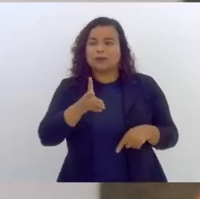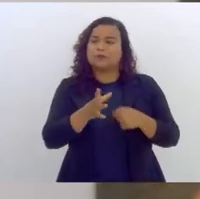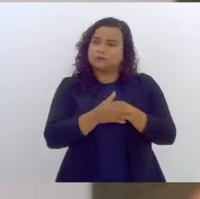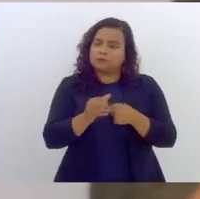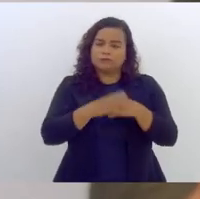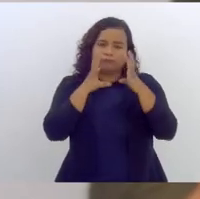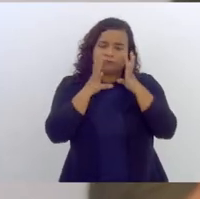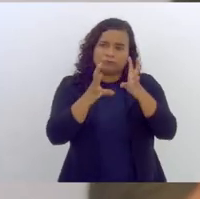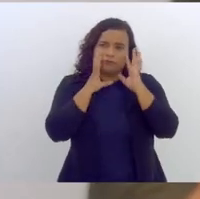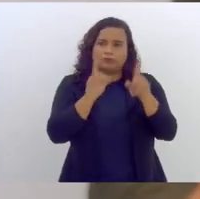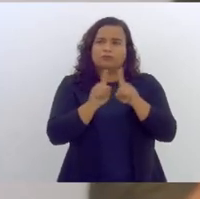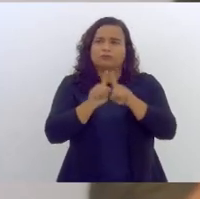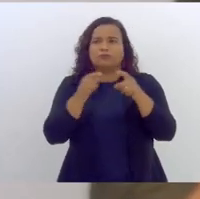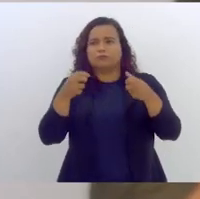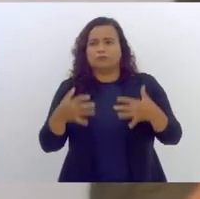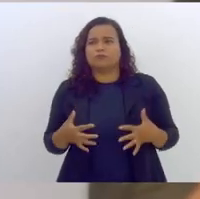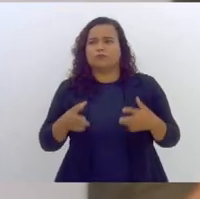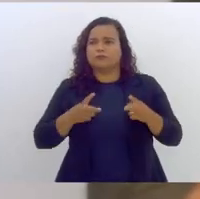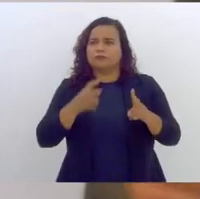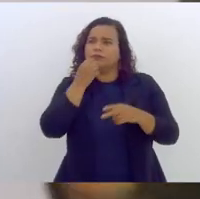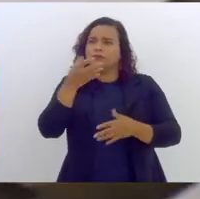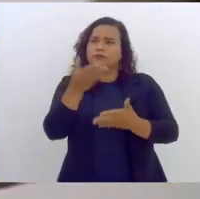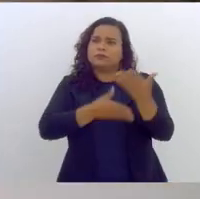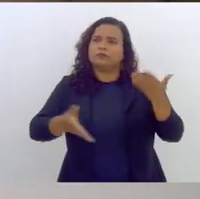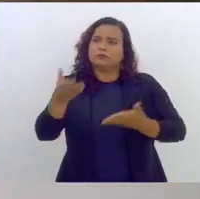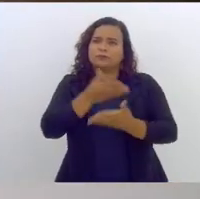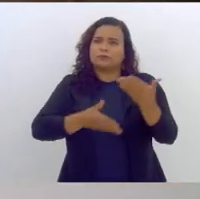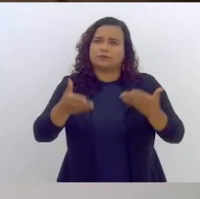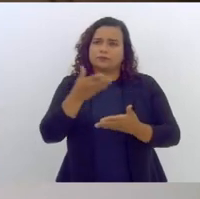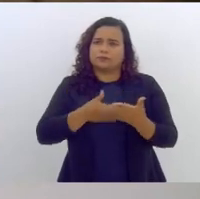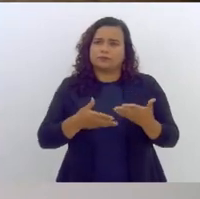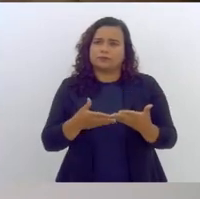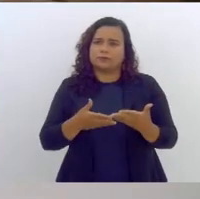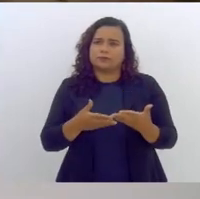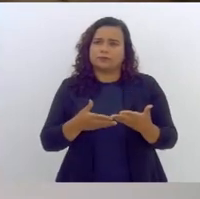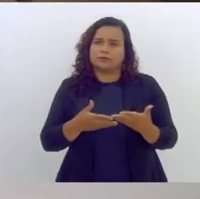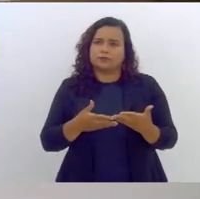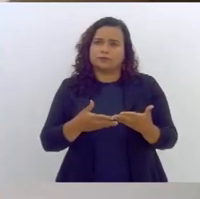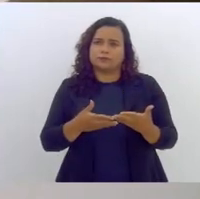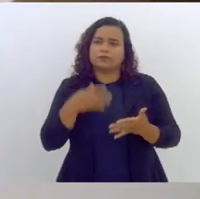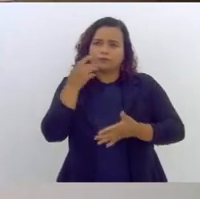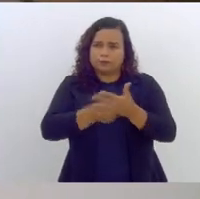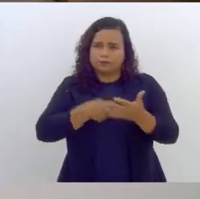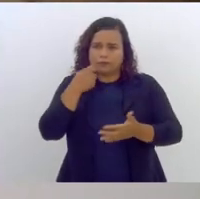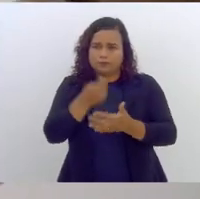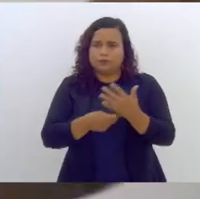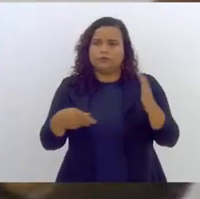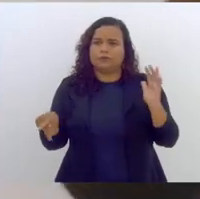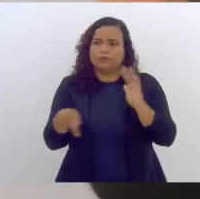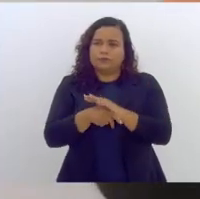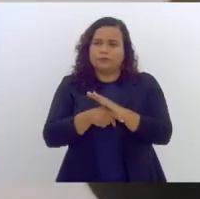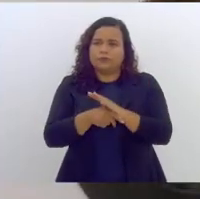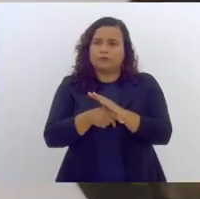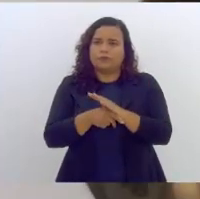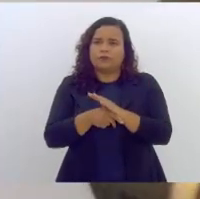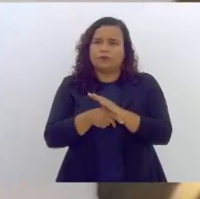e dizer que é sempre muito bom compartilhar com o senhor esse essa luta que